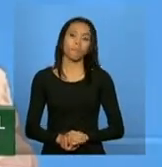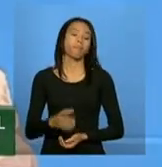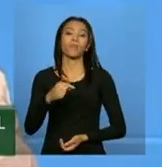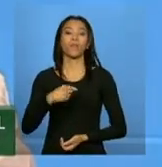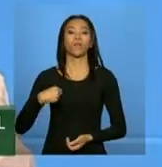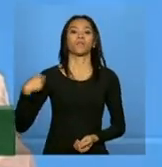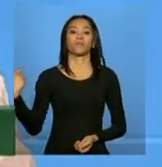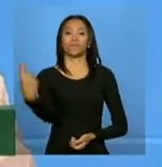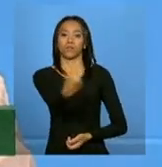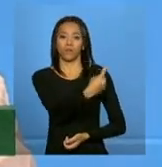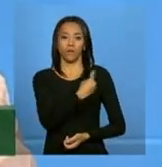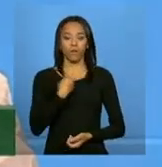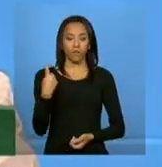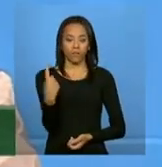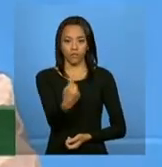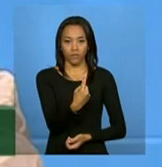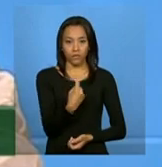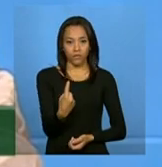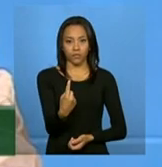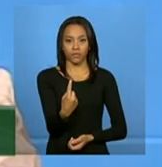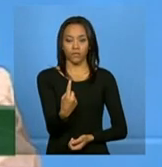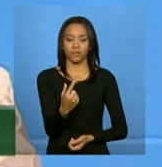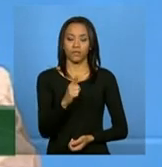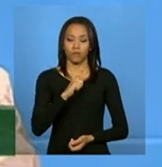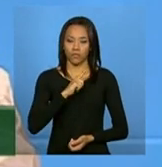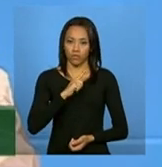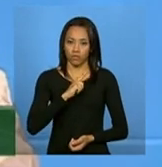Nós temos